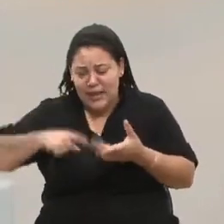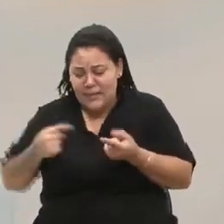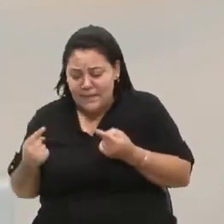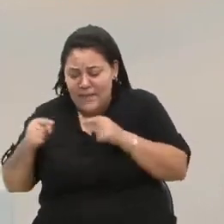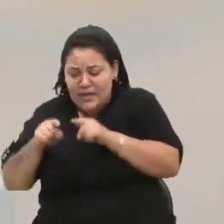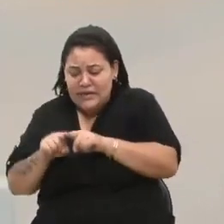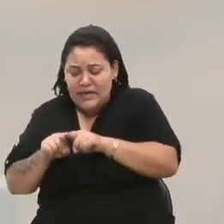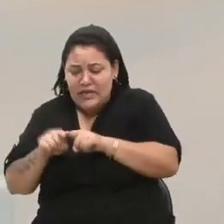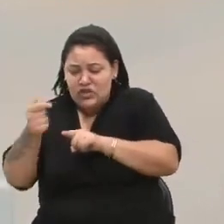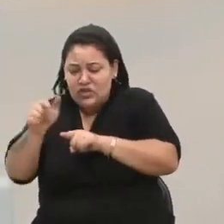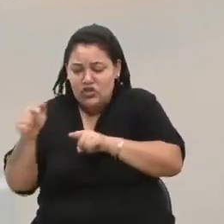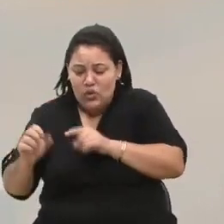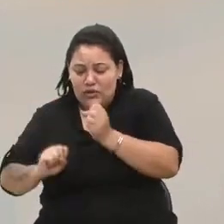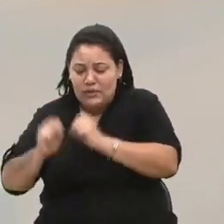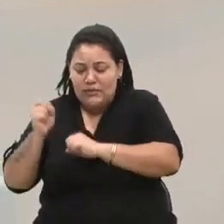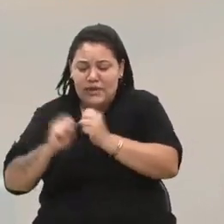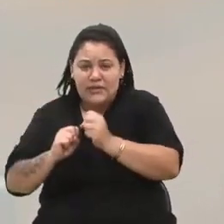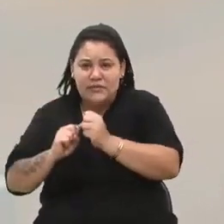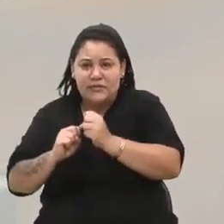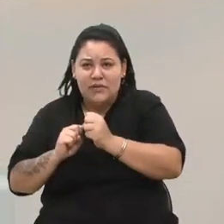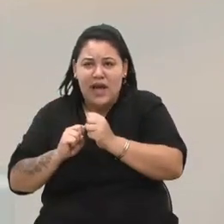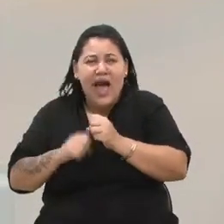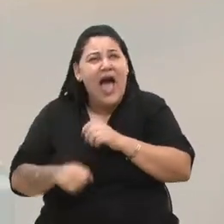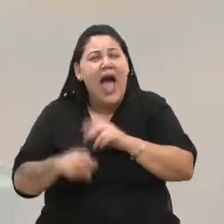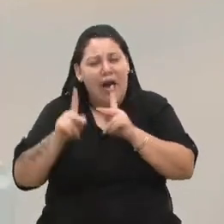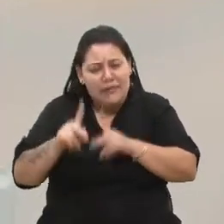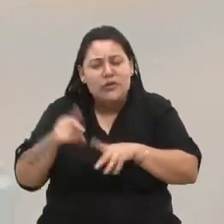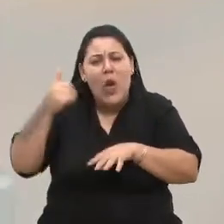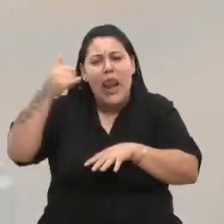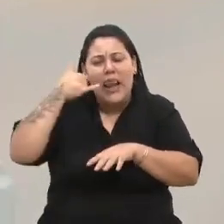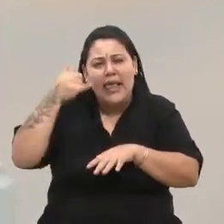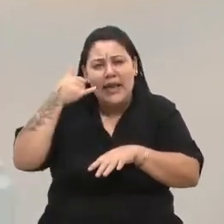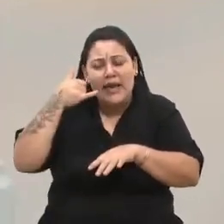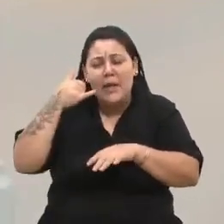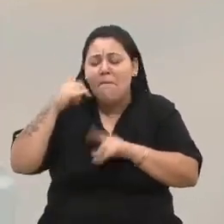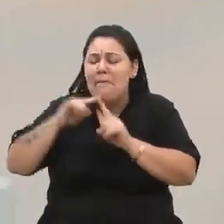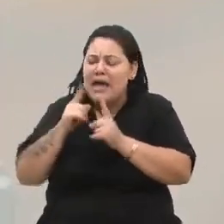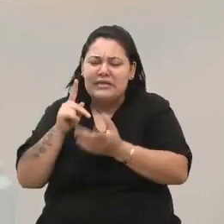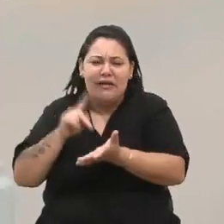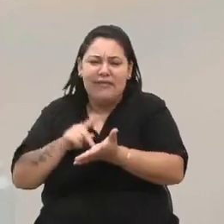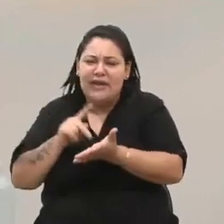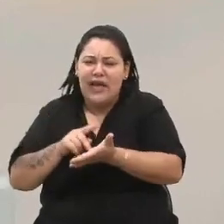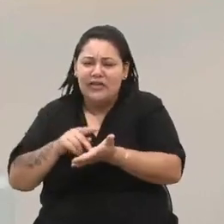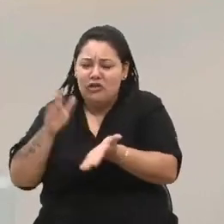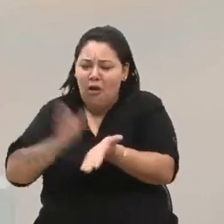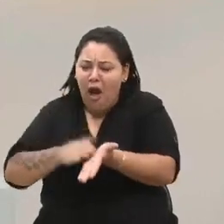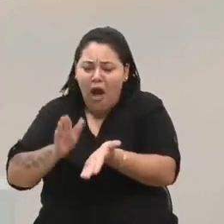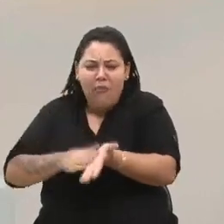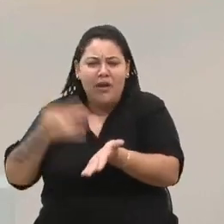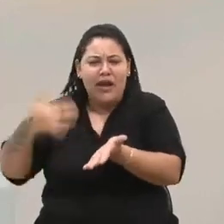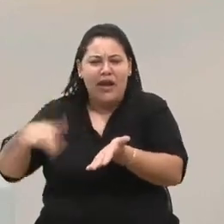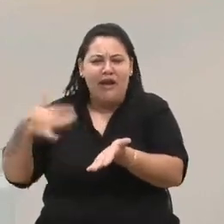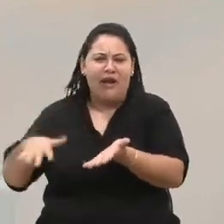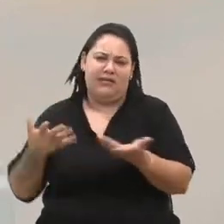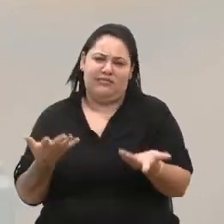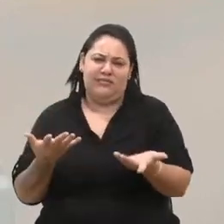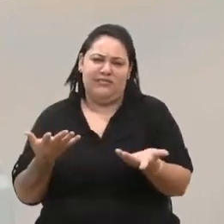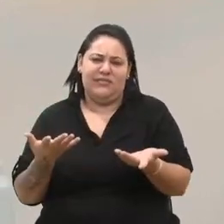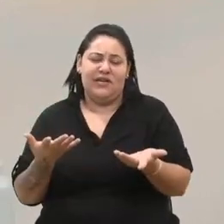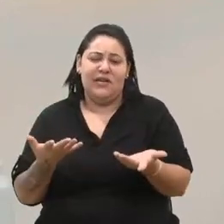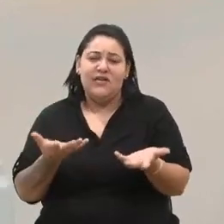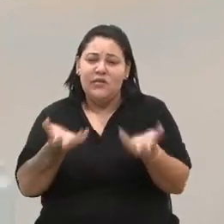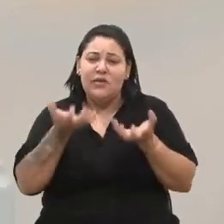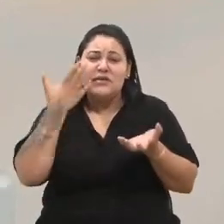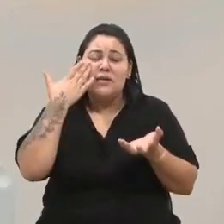cobram mais do que um veterinário. Então, eu teria que saber o que a universidade ajuda.